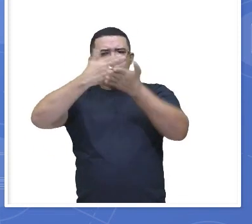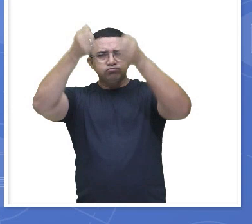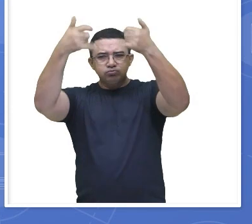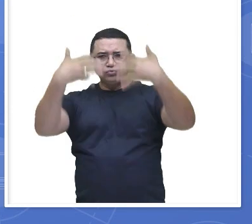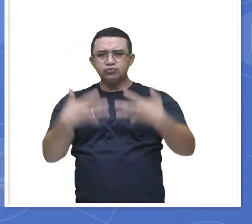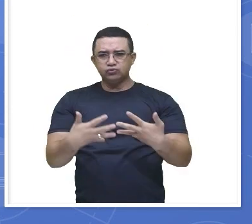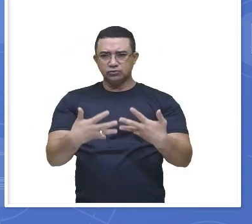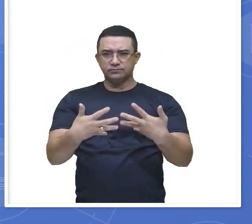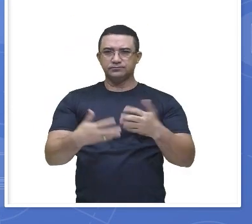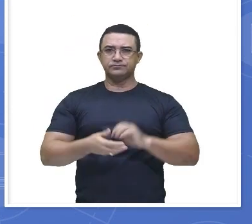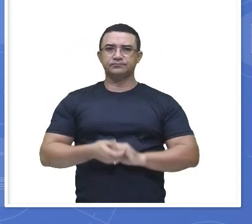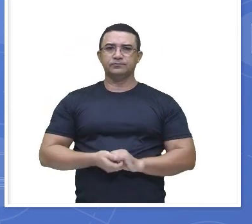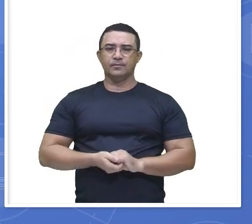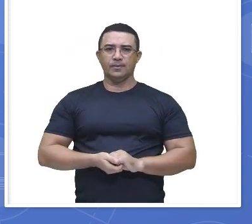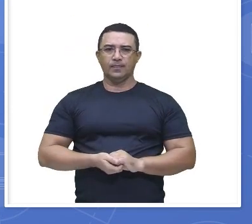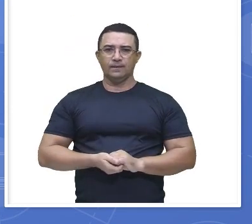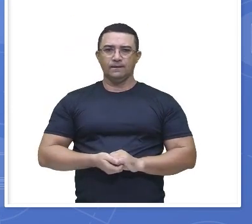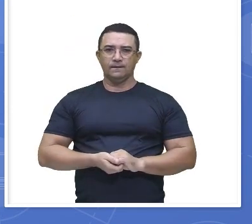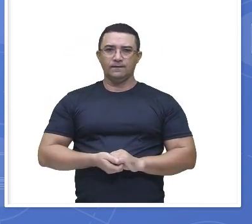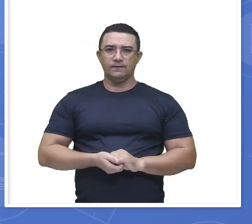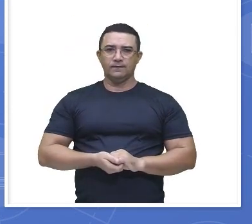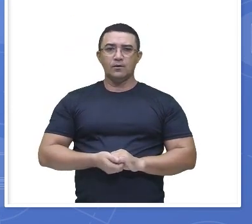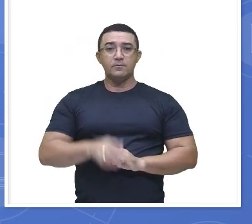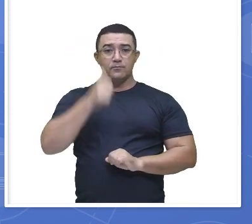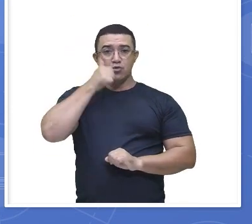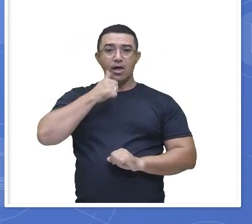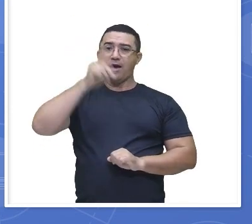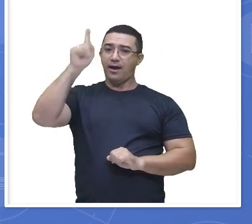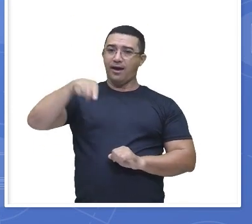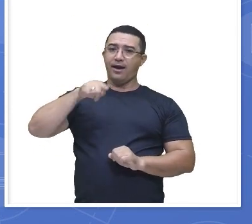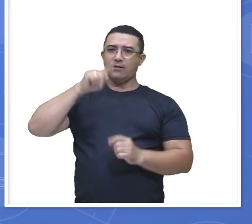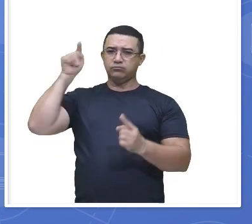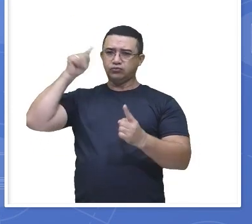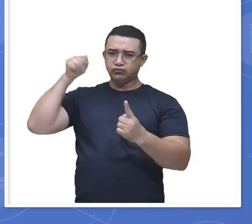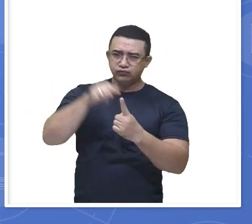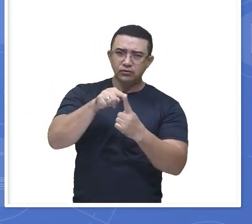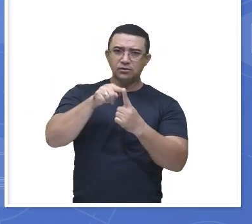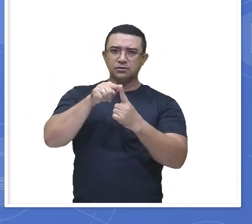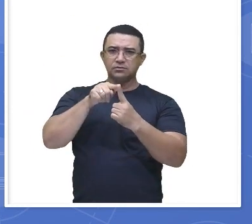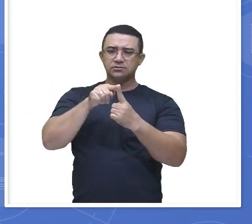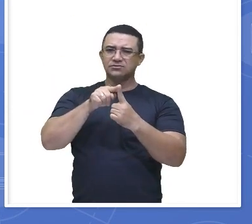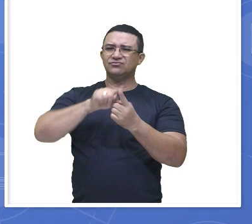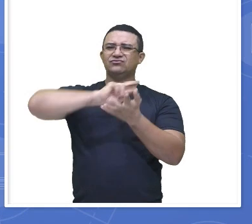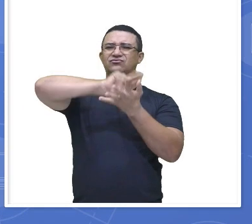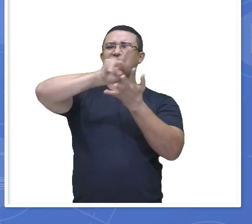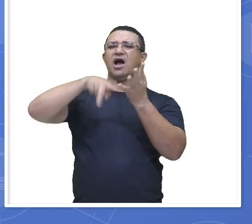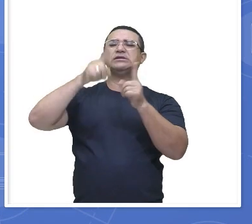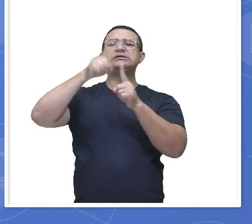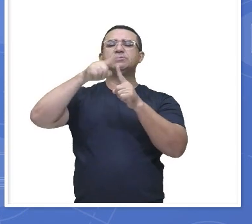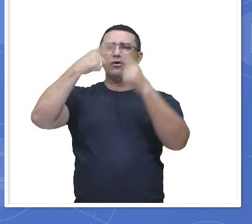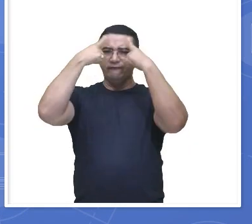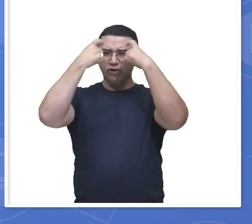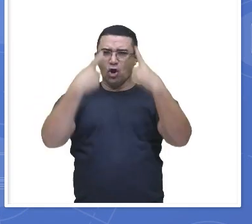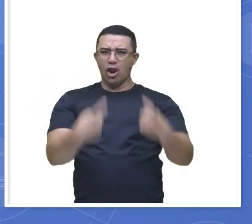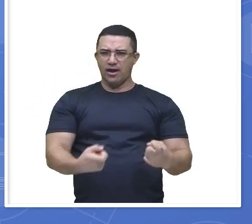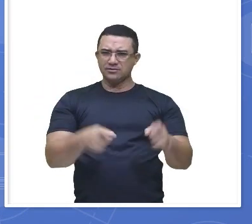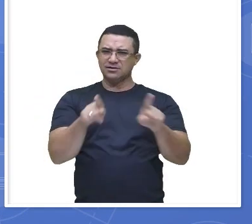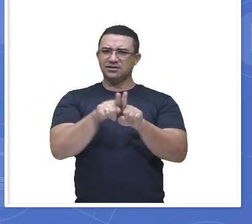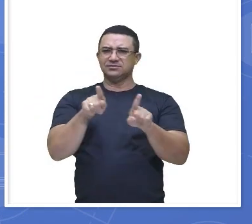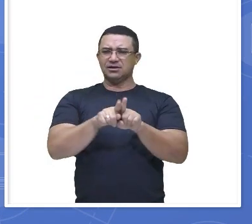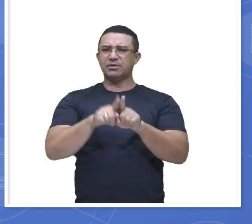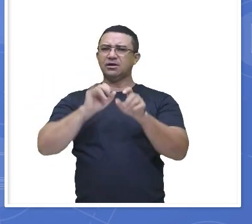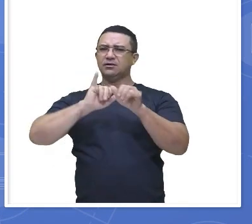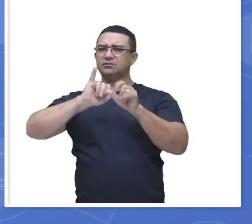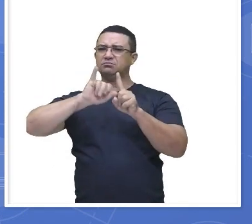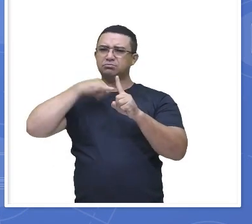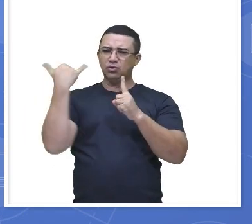exemplo, olha aí, mulheres são alvo dos diversos tipos de violência, desde o assédio sexual